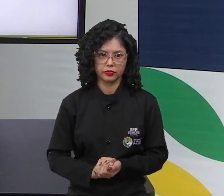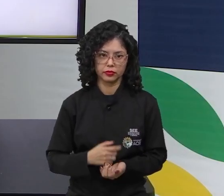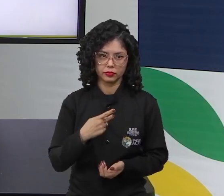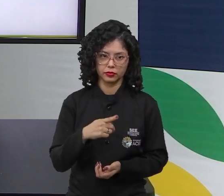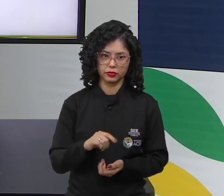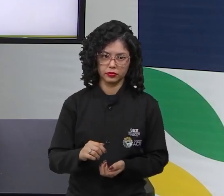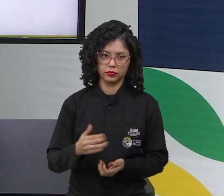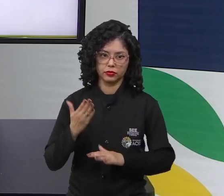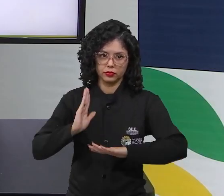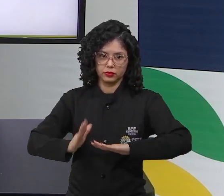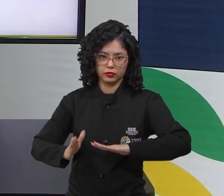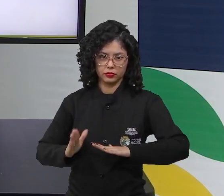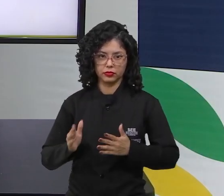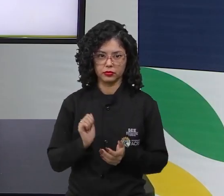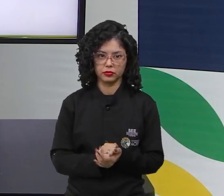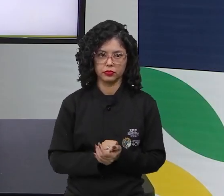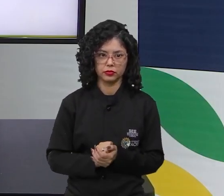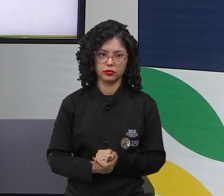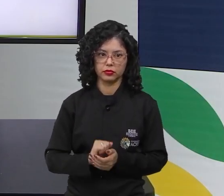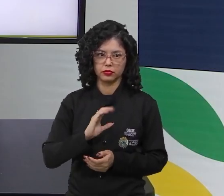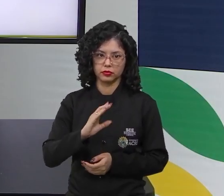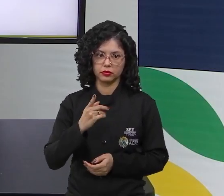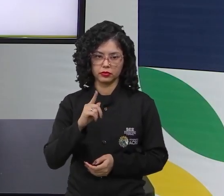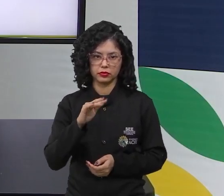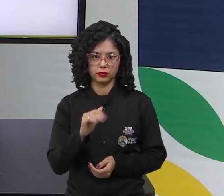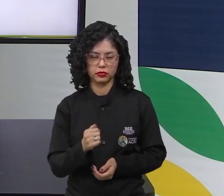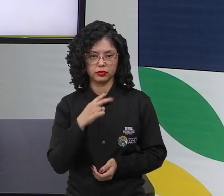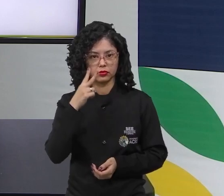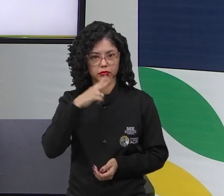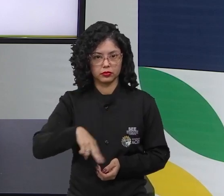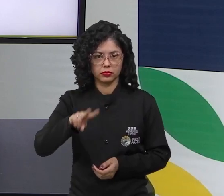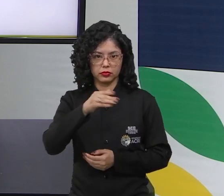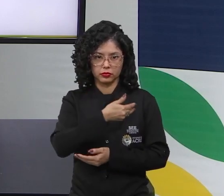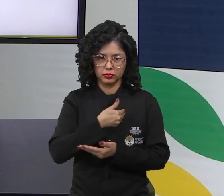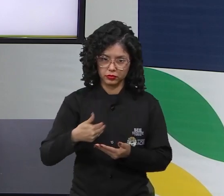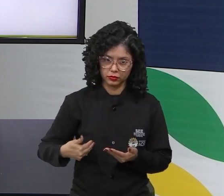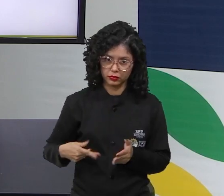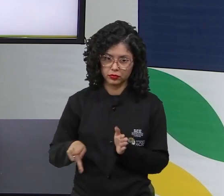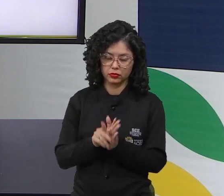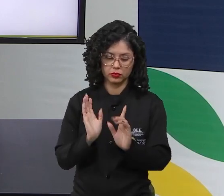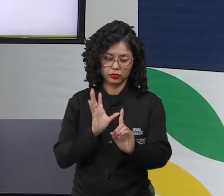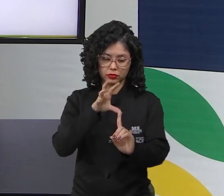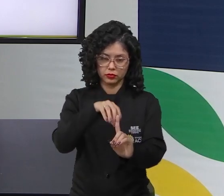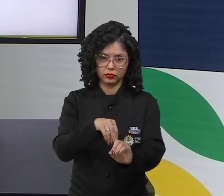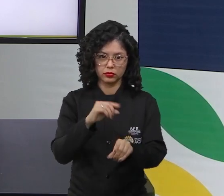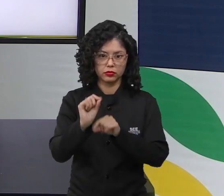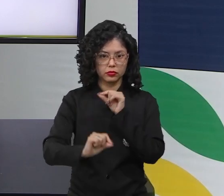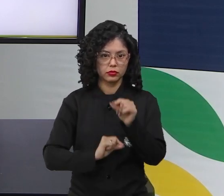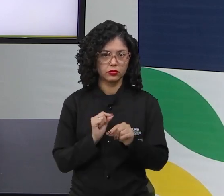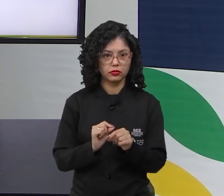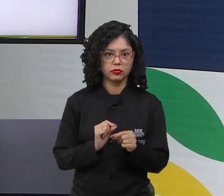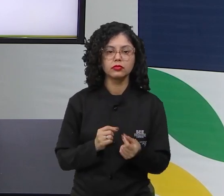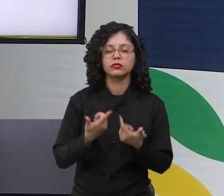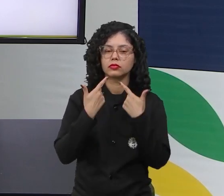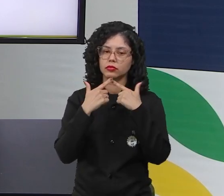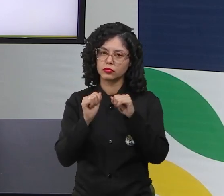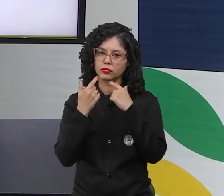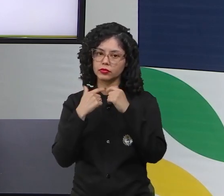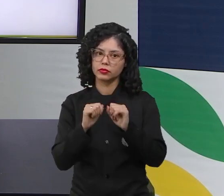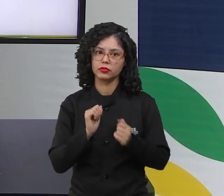publicidade contemporânea, de campanha publicitária que visa um público-alvo específico, nós falamos de uma